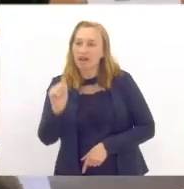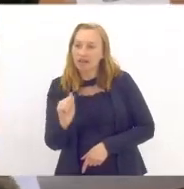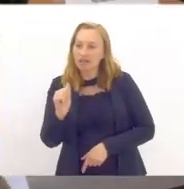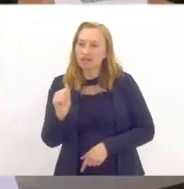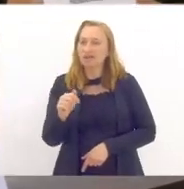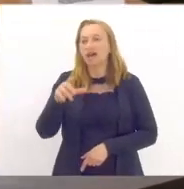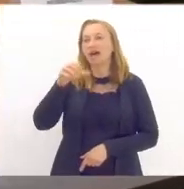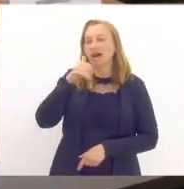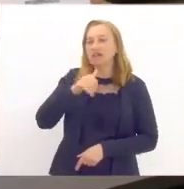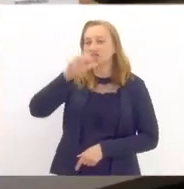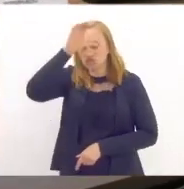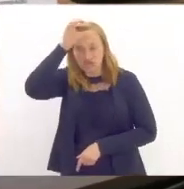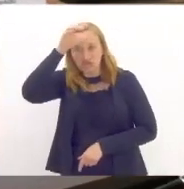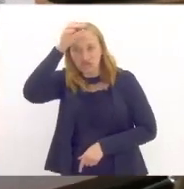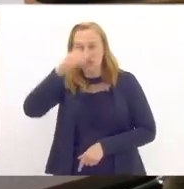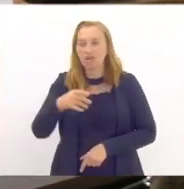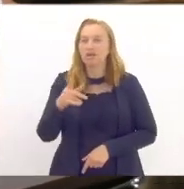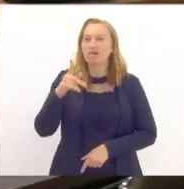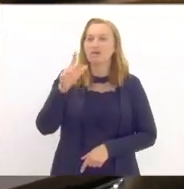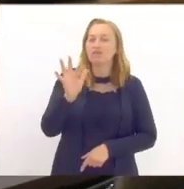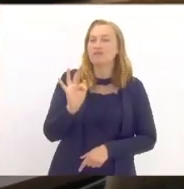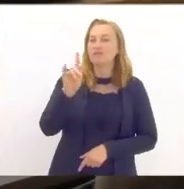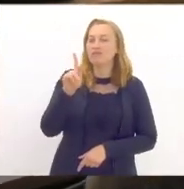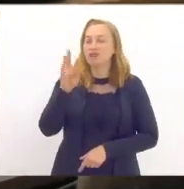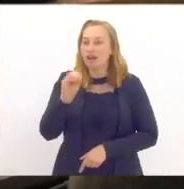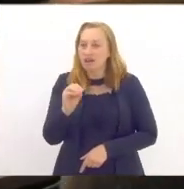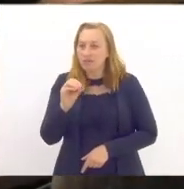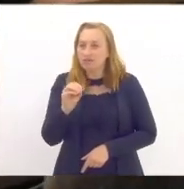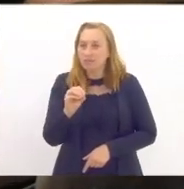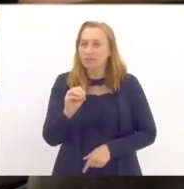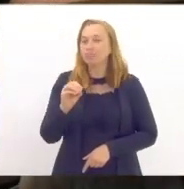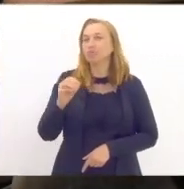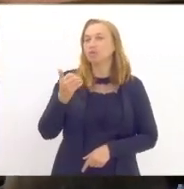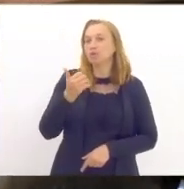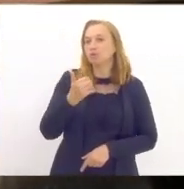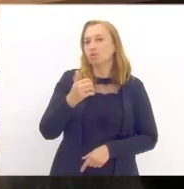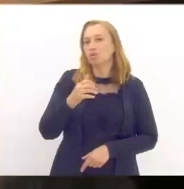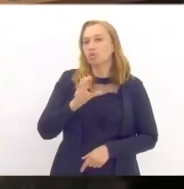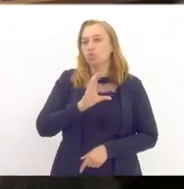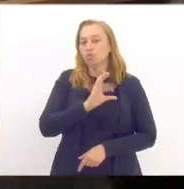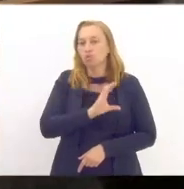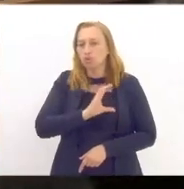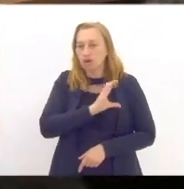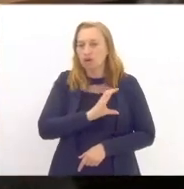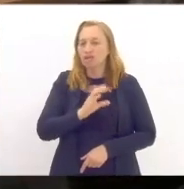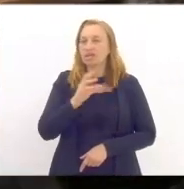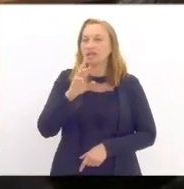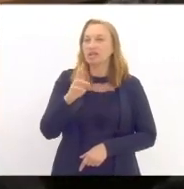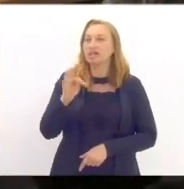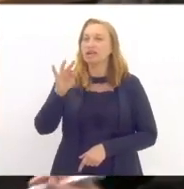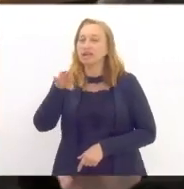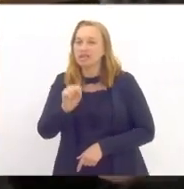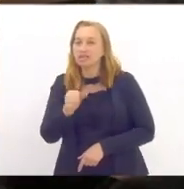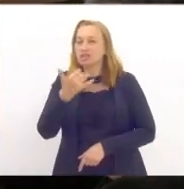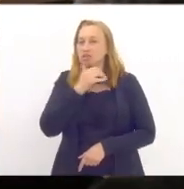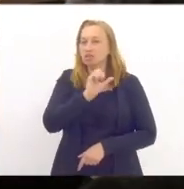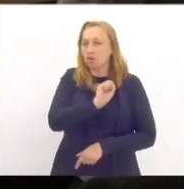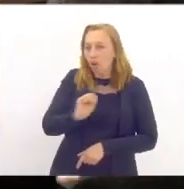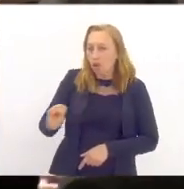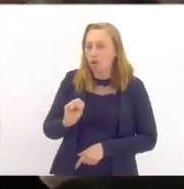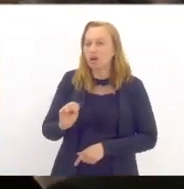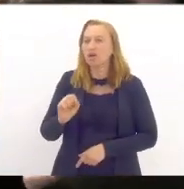Cardoso, a tia. Flávio Marcilac, cunhado. Cris Leite, sogra.